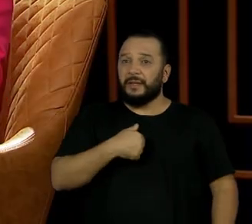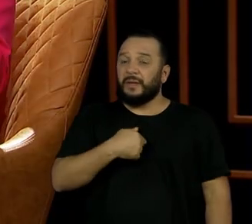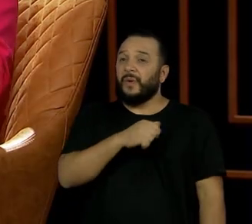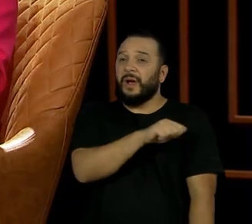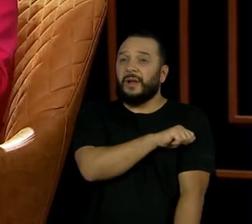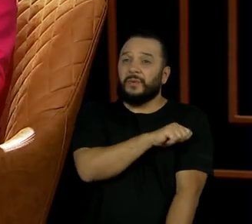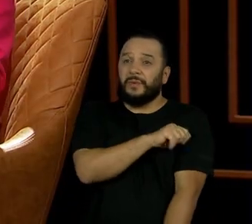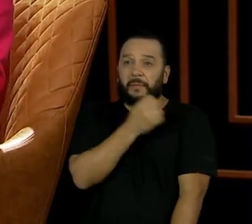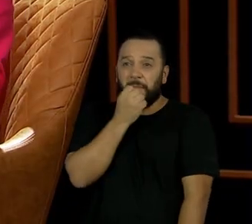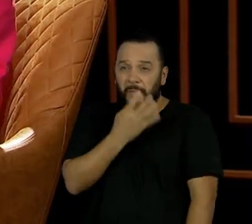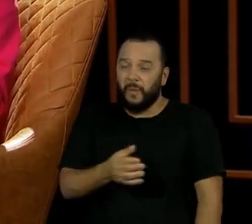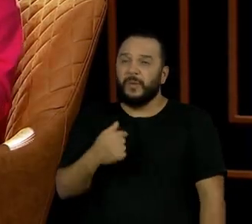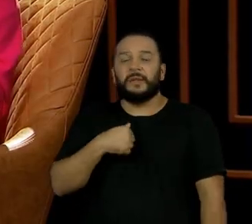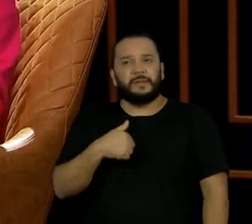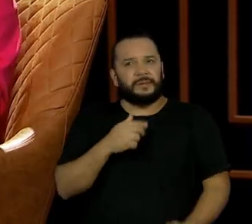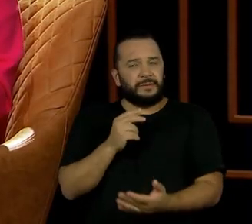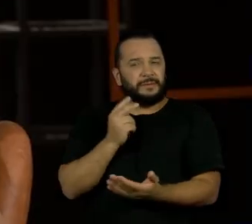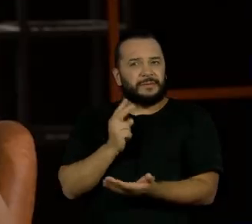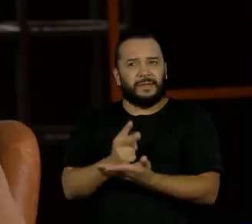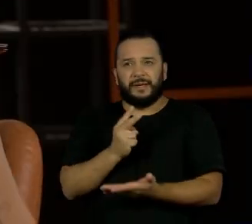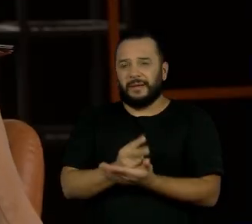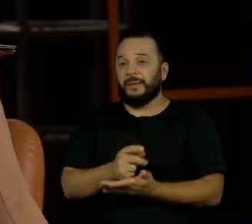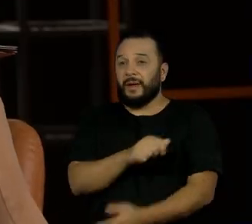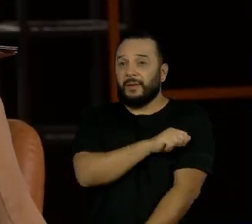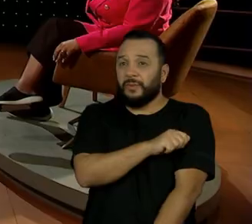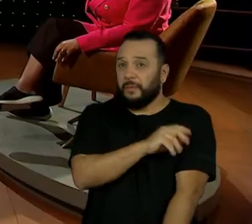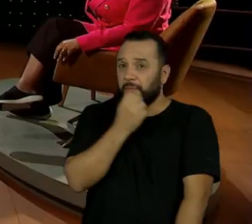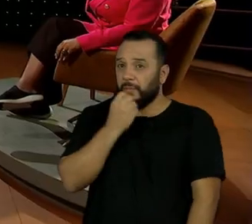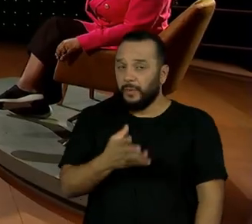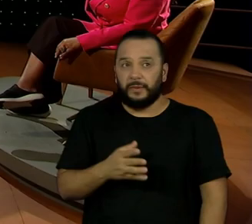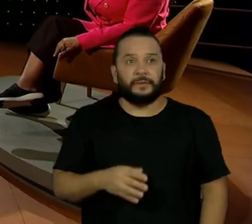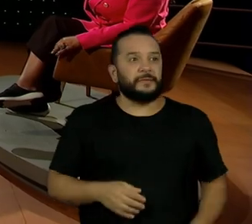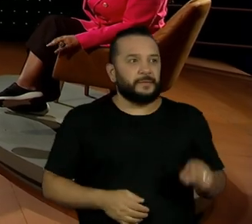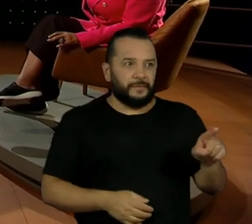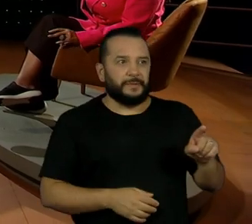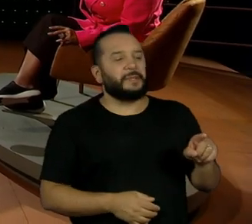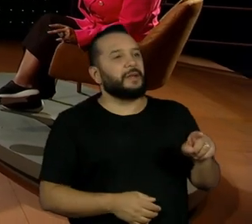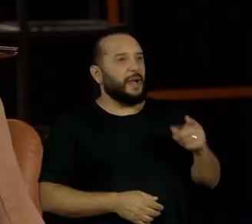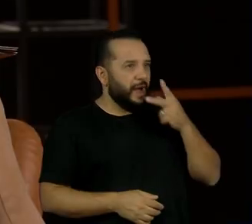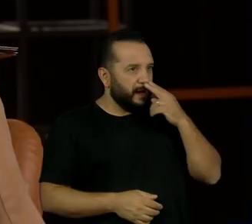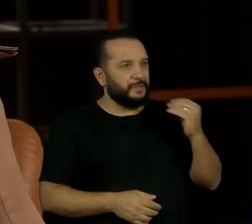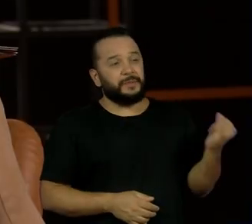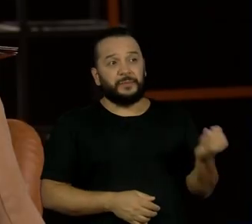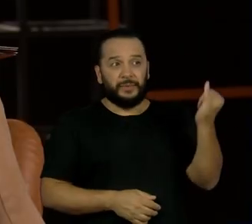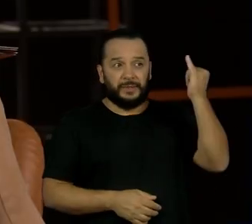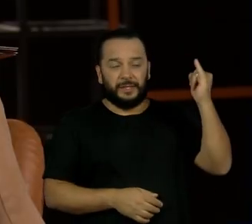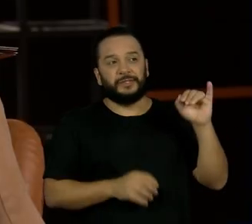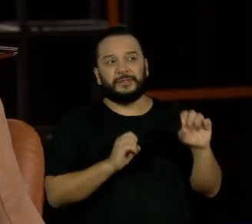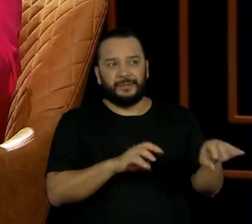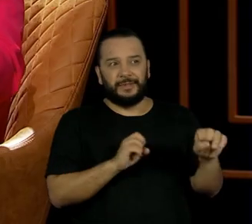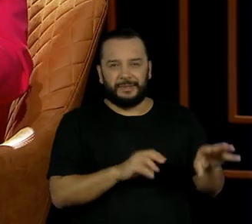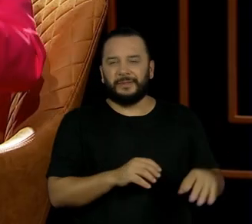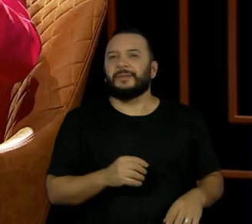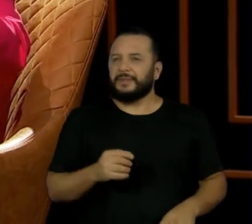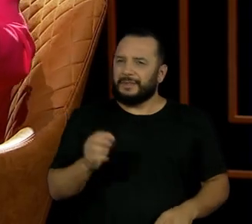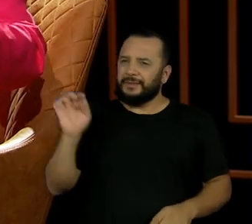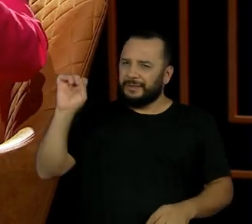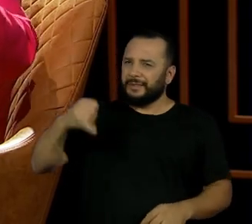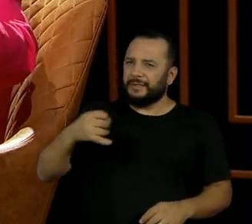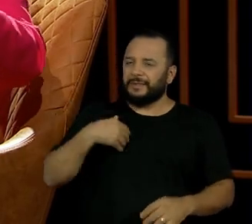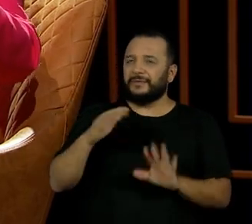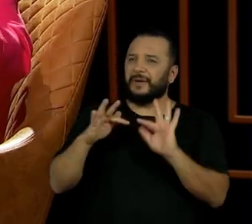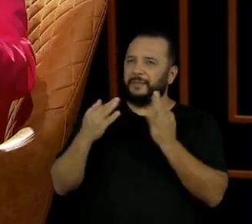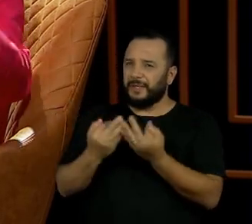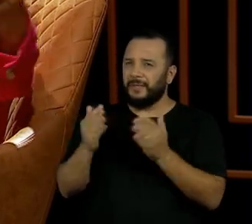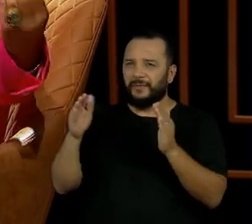boa eu sempre fui desde o colégio assim educação é fundamental na minha família sempre foi assim educação